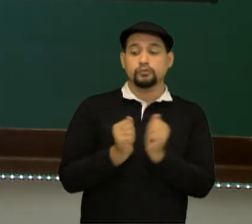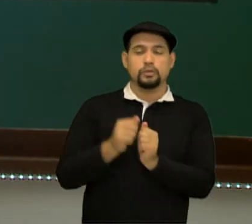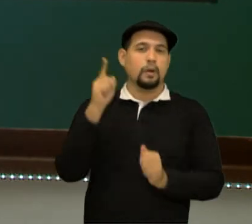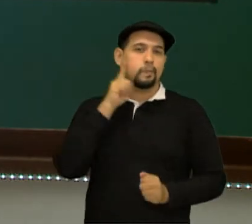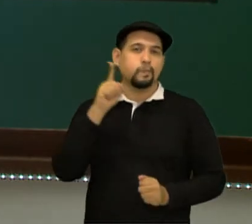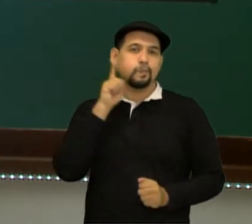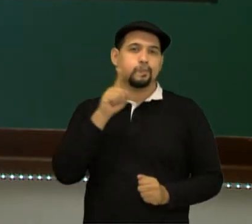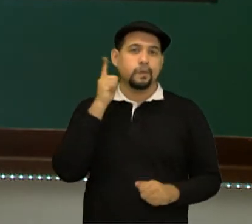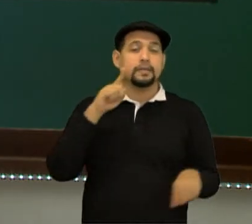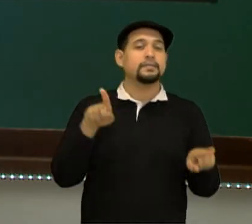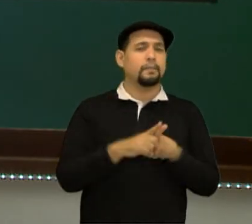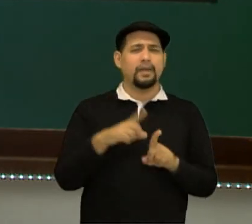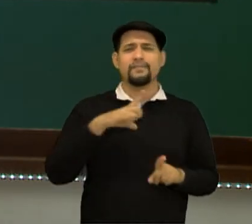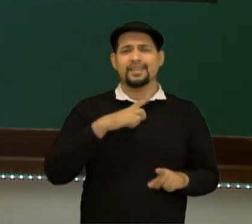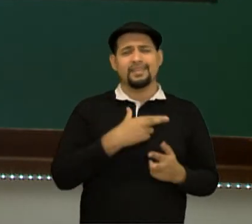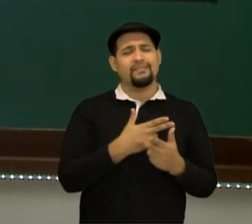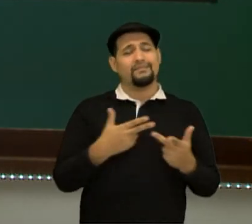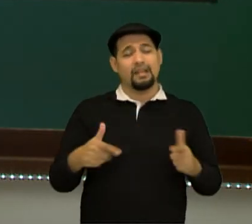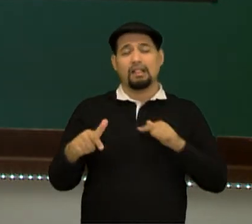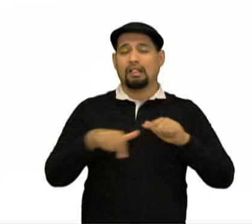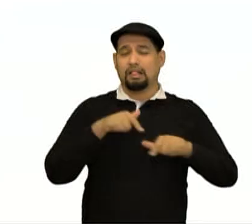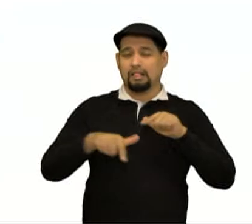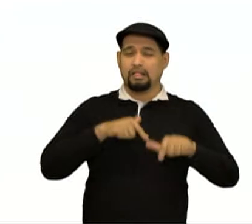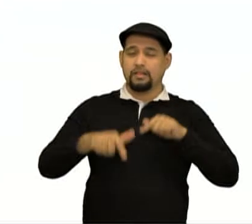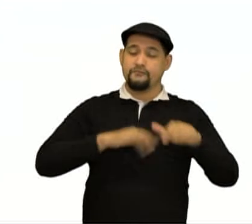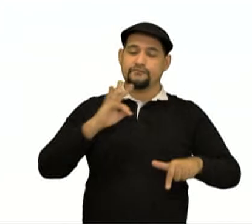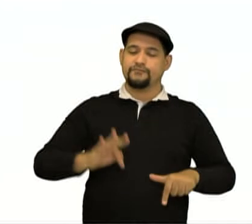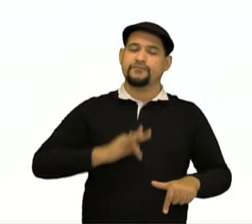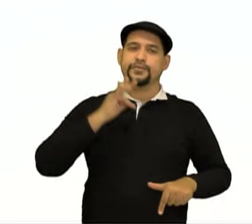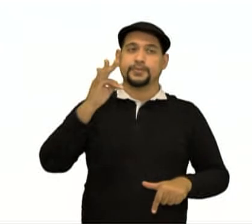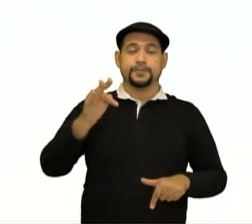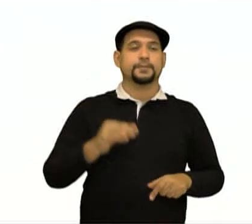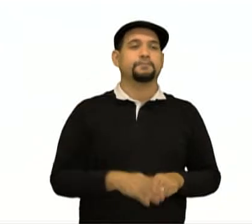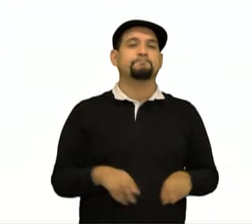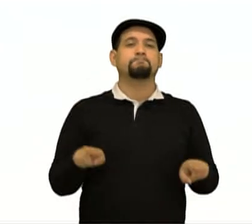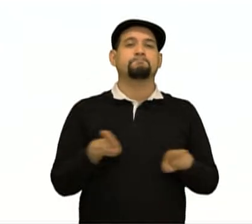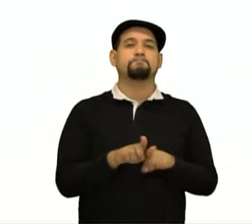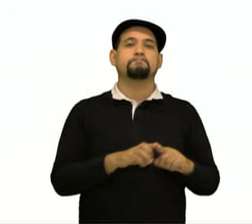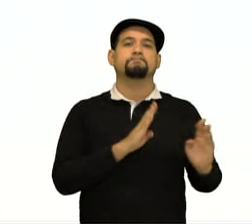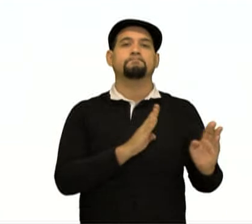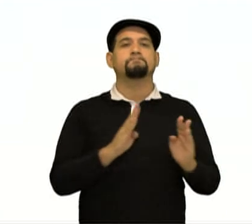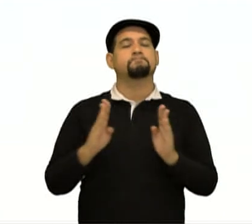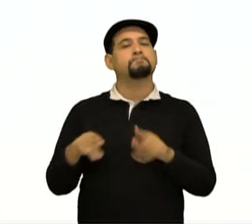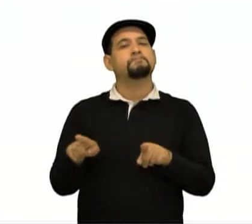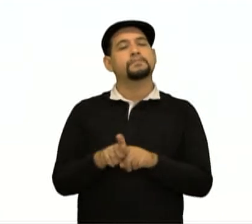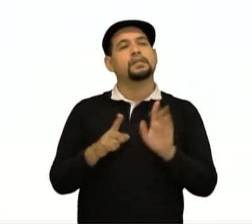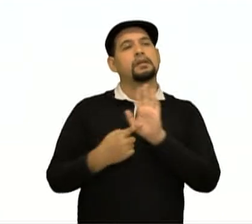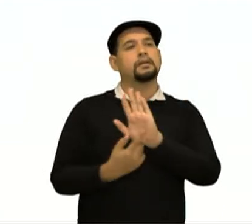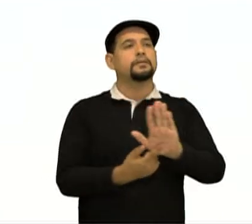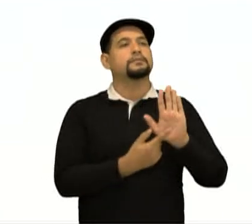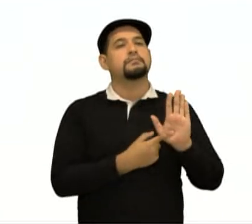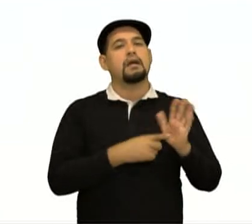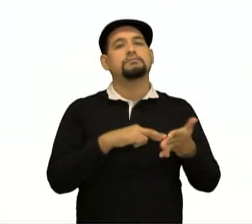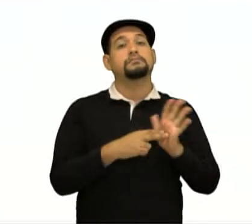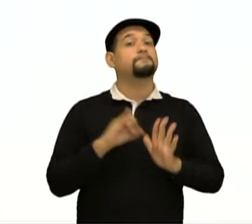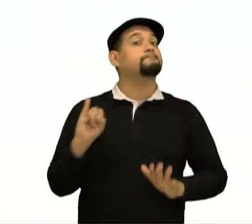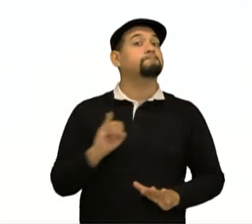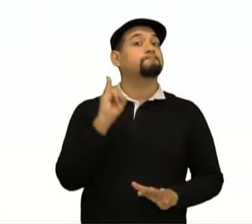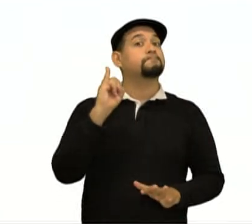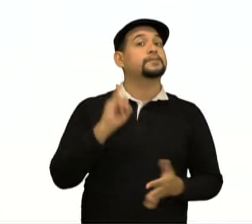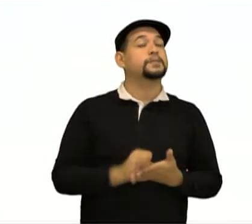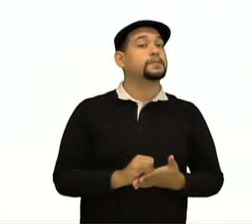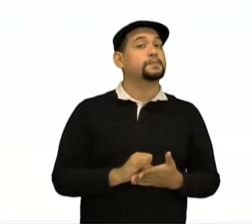Unidos e que ainda vai dar muito pano para manga adianta outro pai outro bloco interessante a ser destacado e muito